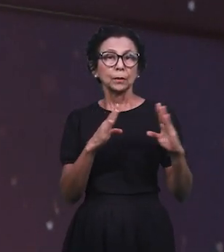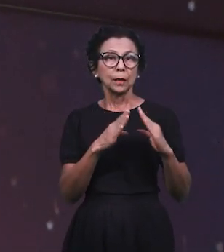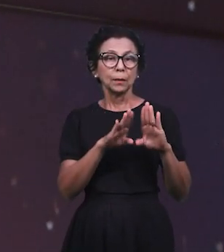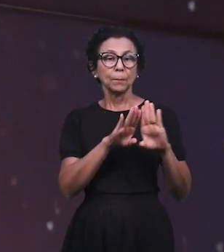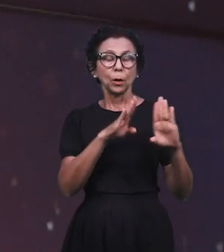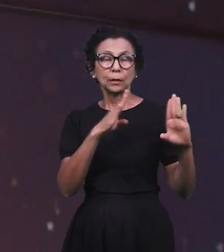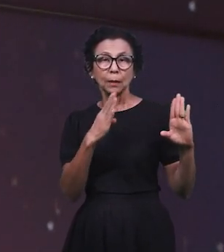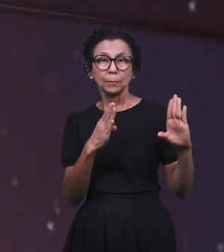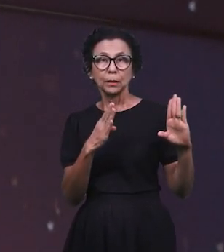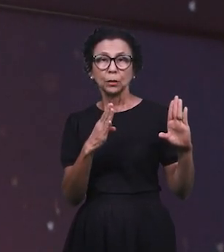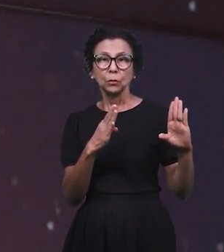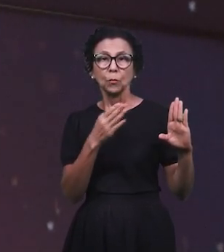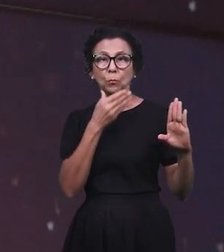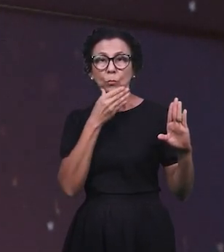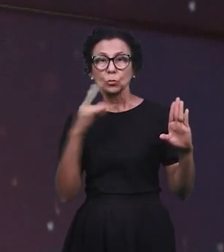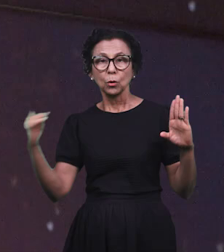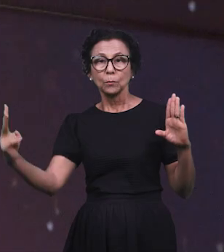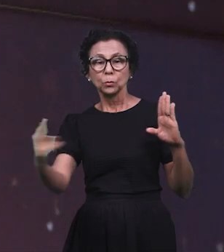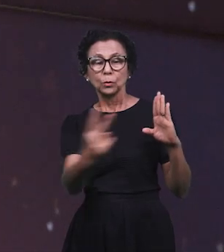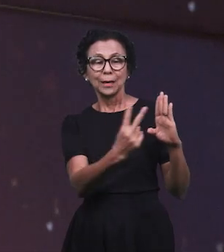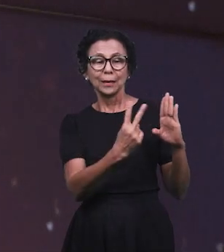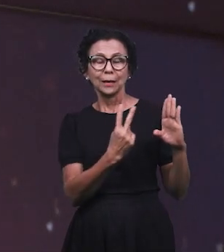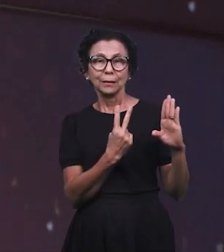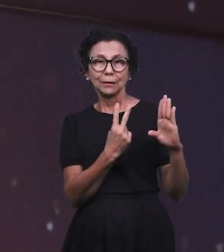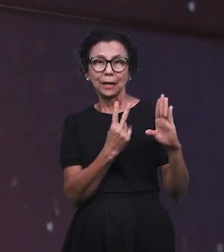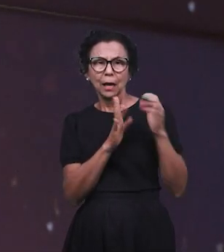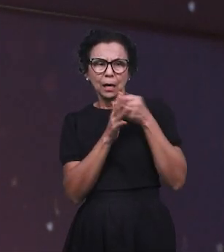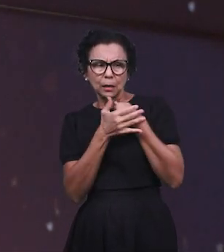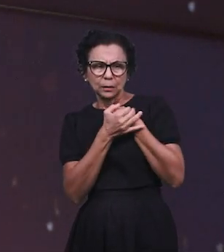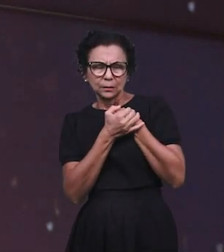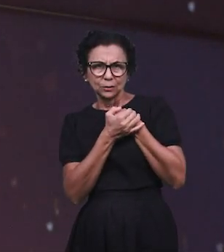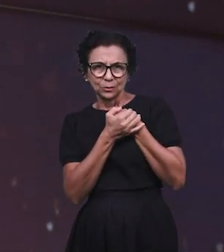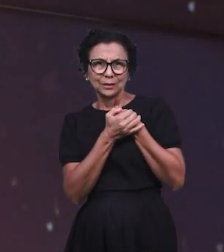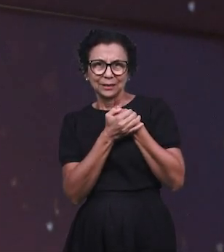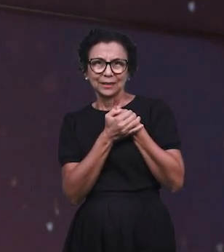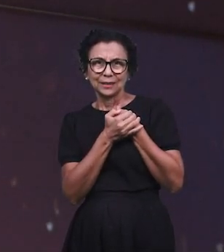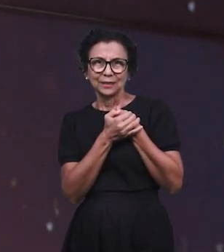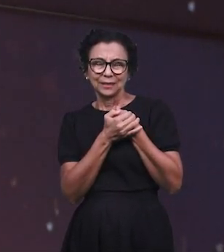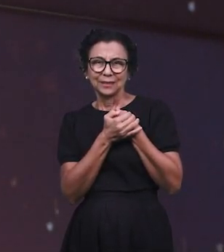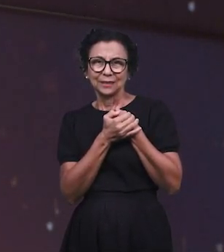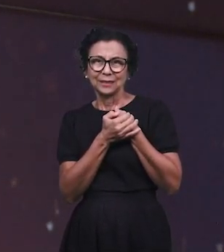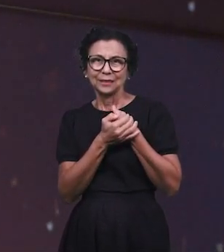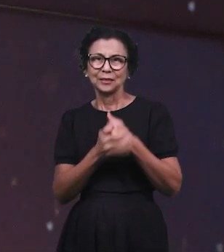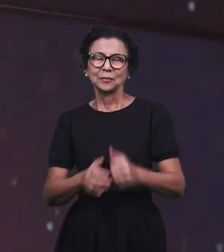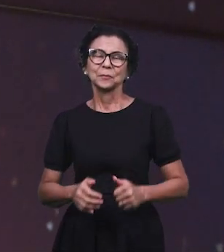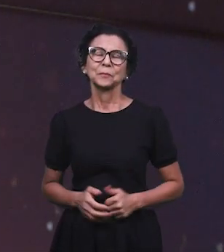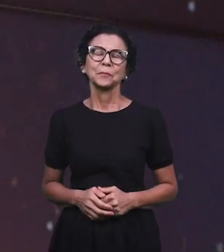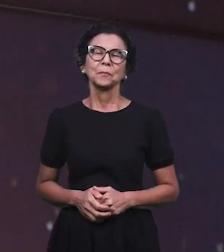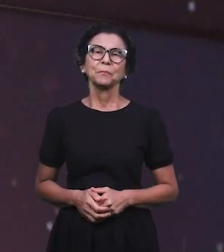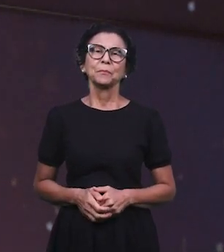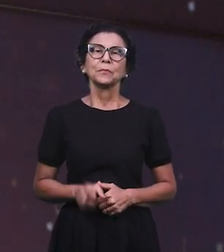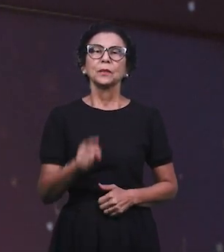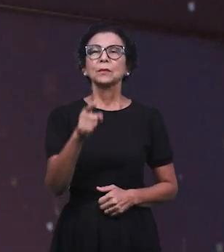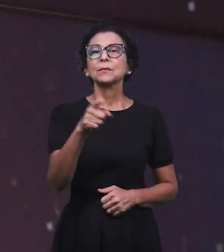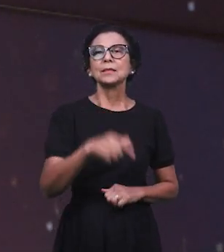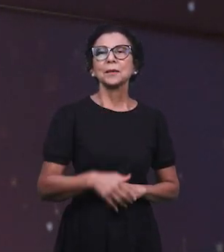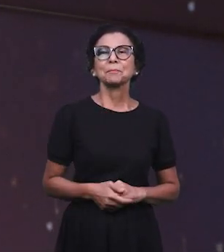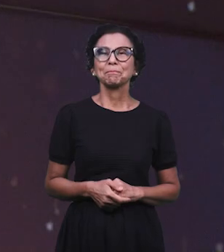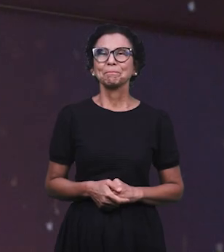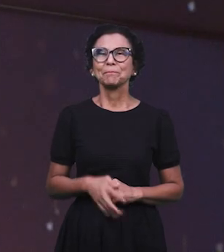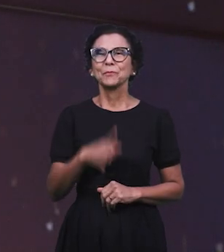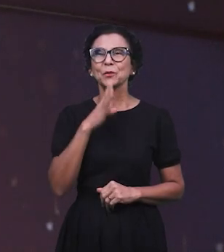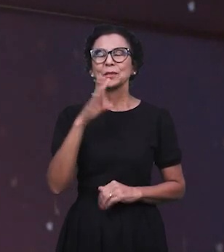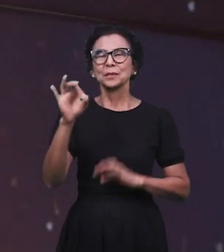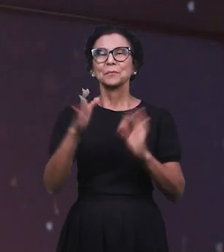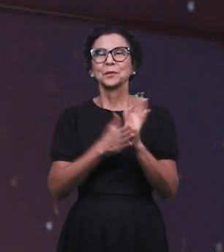nos ouve, né? Um dia alguém pode ter falado da palavra com você, ou você está ouvindo hoje falar desse projeto de salvação. Abre a